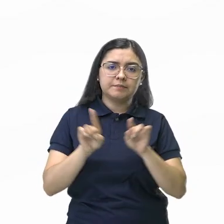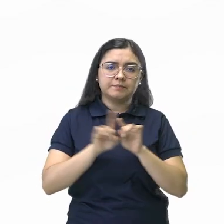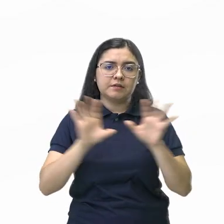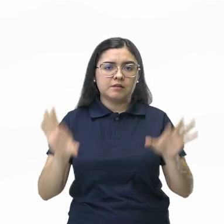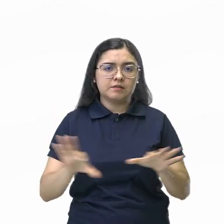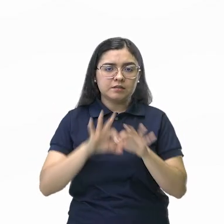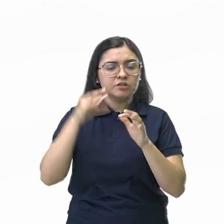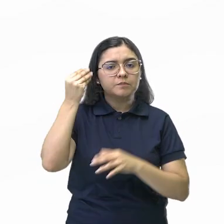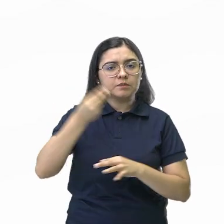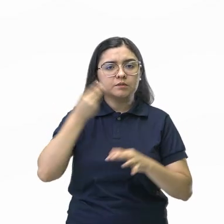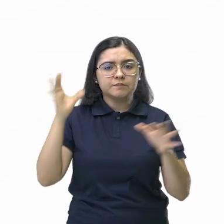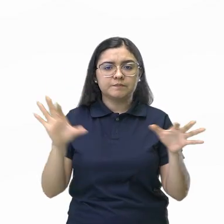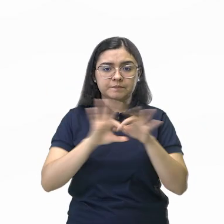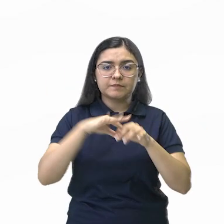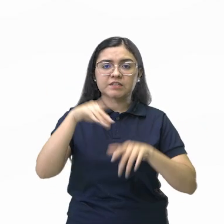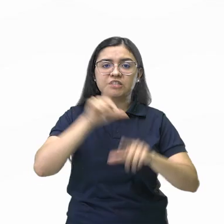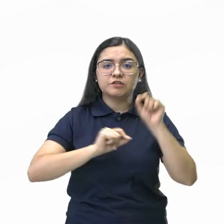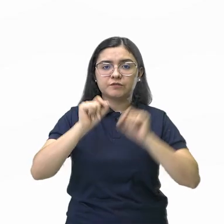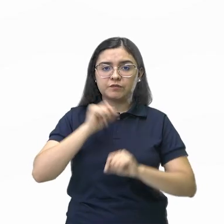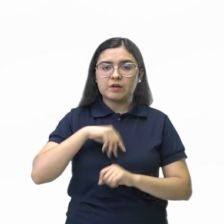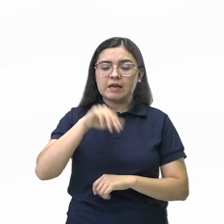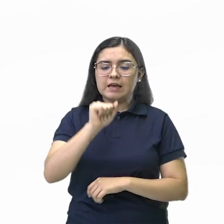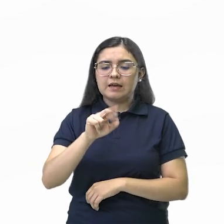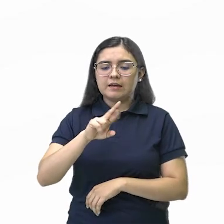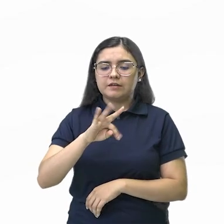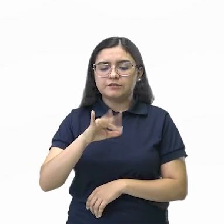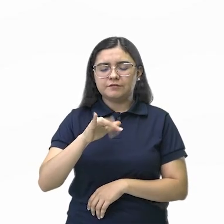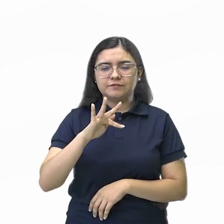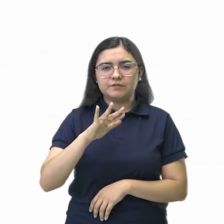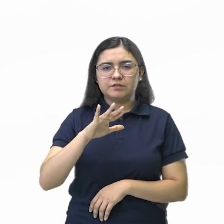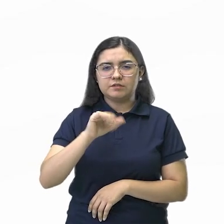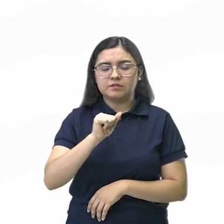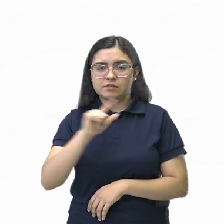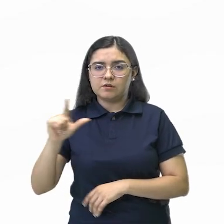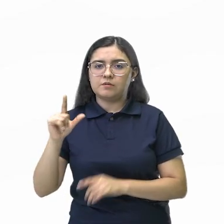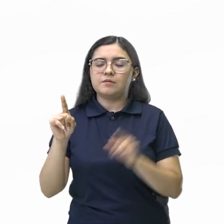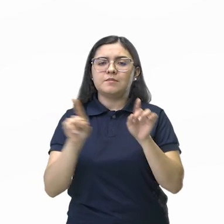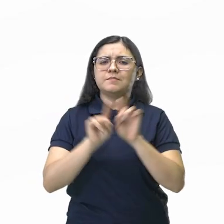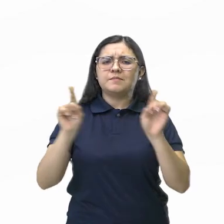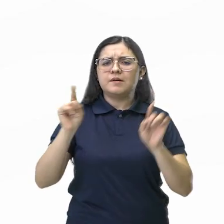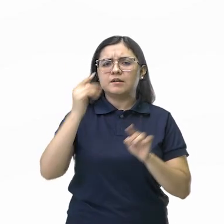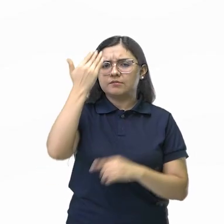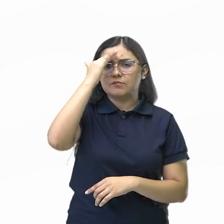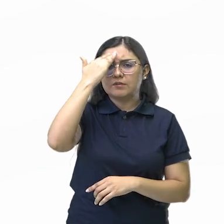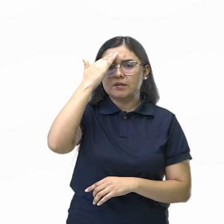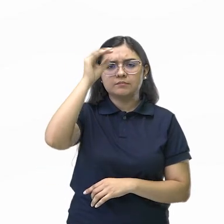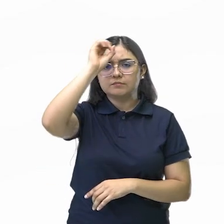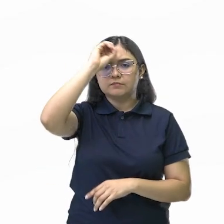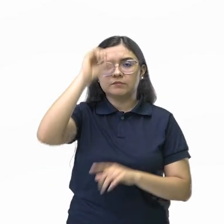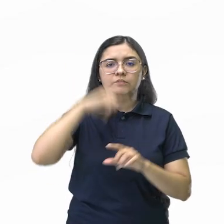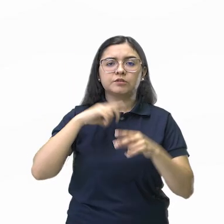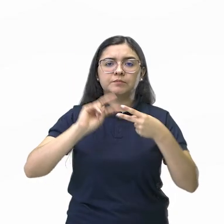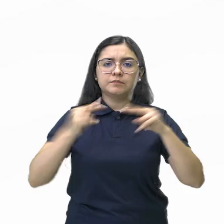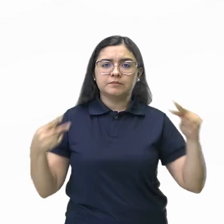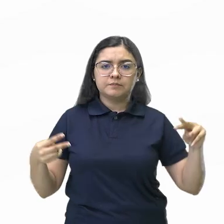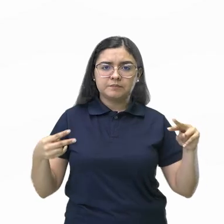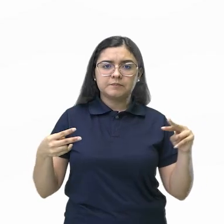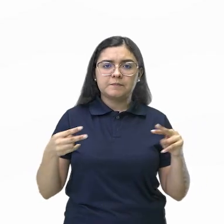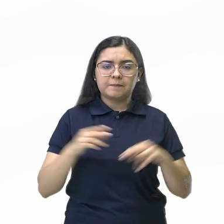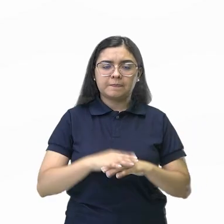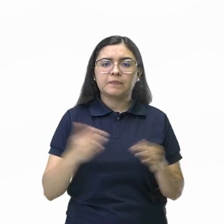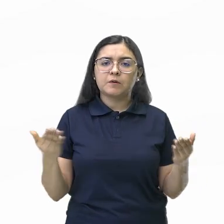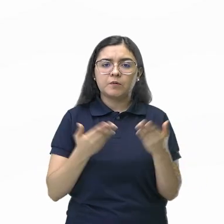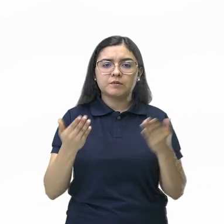cruzamento artificial, de seleção artificial, mas eles ainda não sabem, não têm conhecimento sobre a genética, que hoje